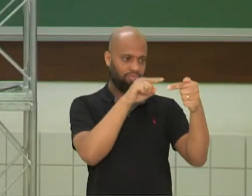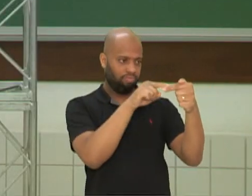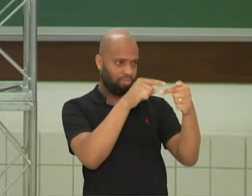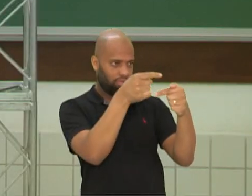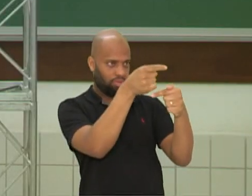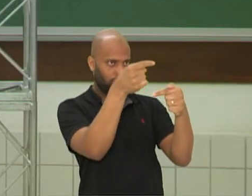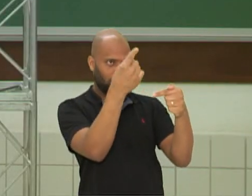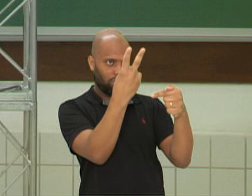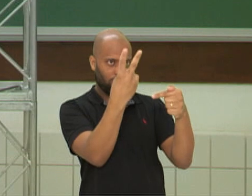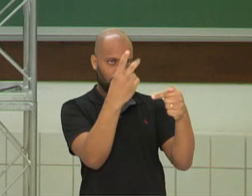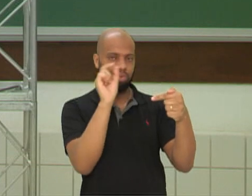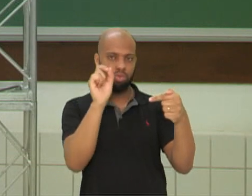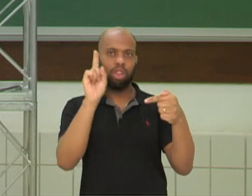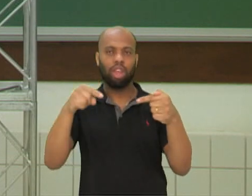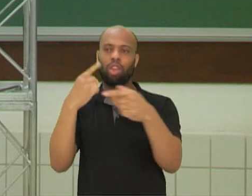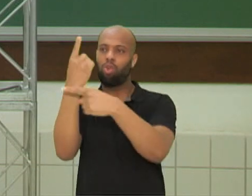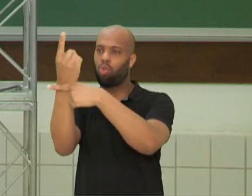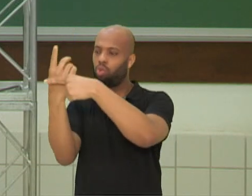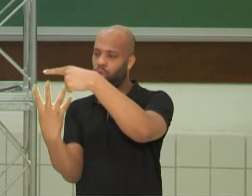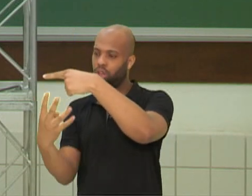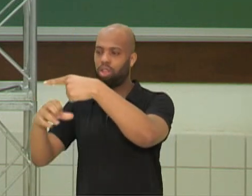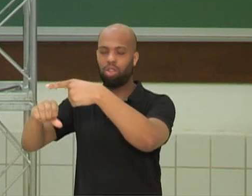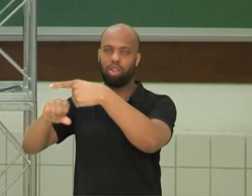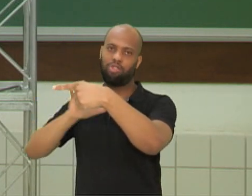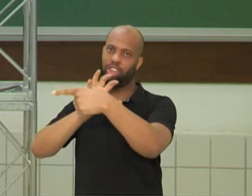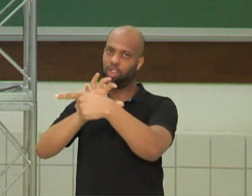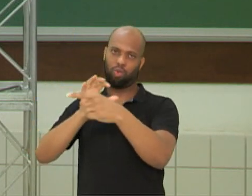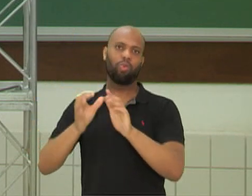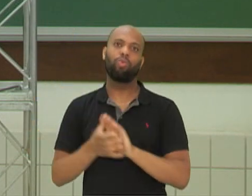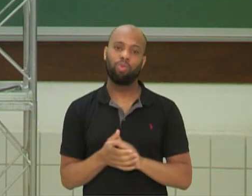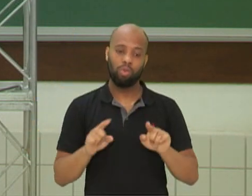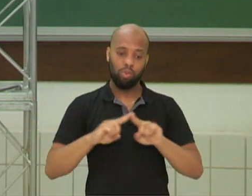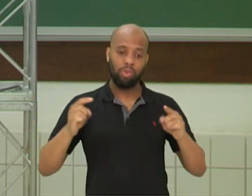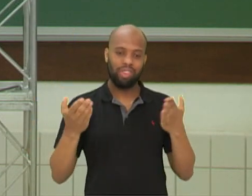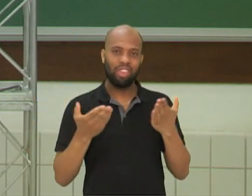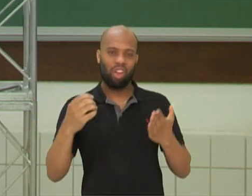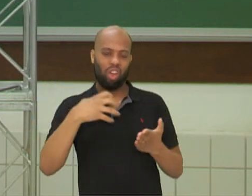iguais, você esquece as bases e trabalha com os expoentes. Olha só.